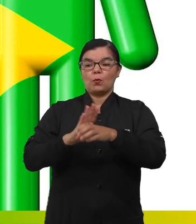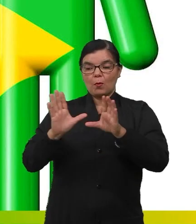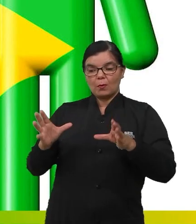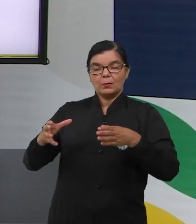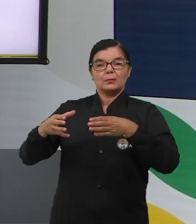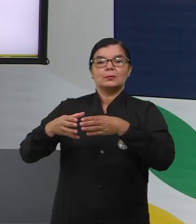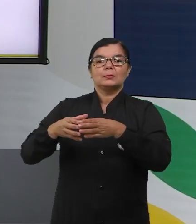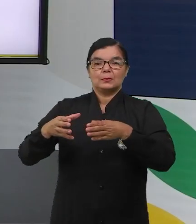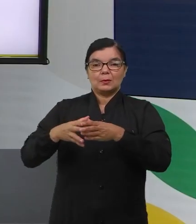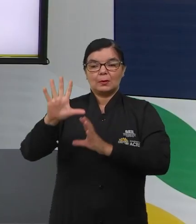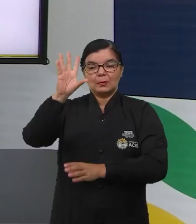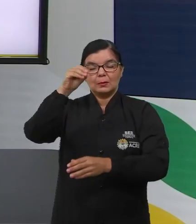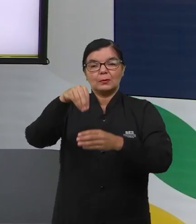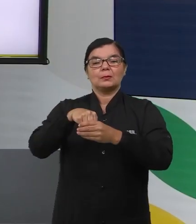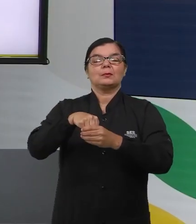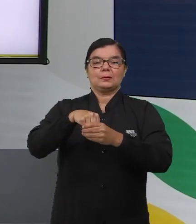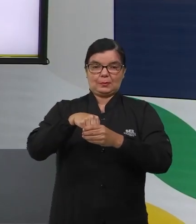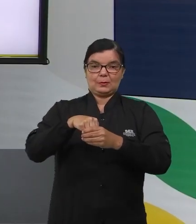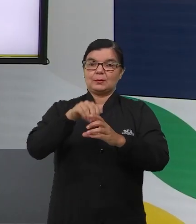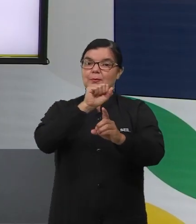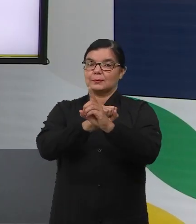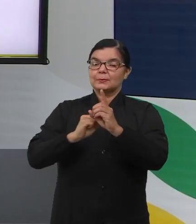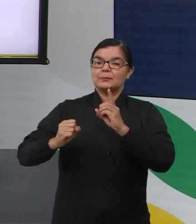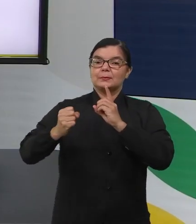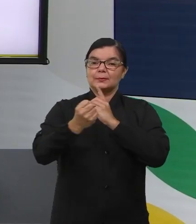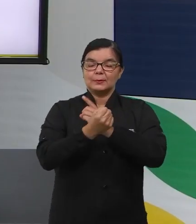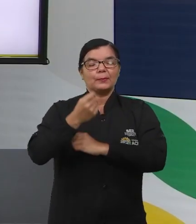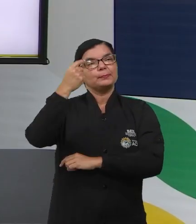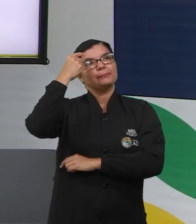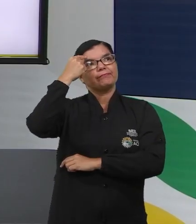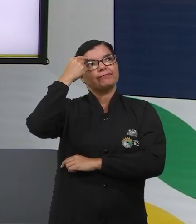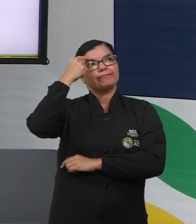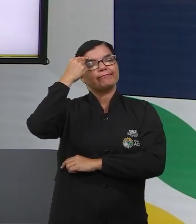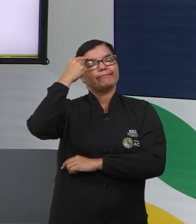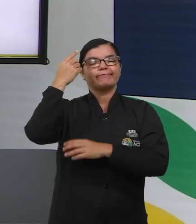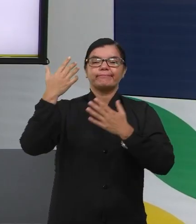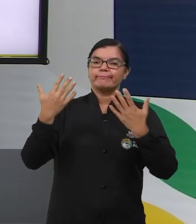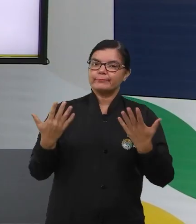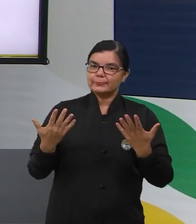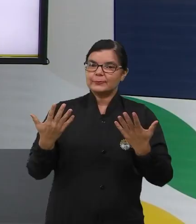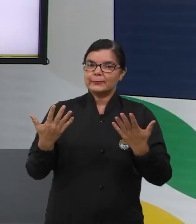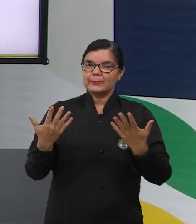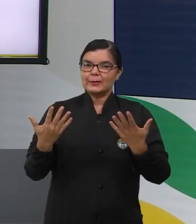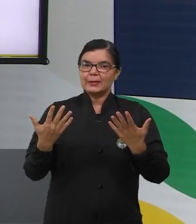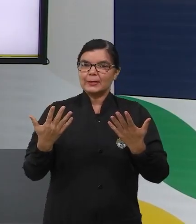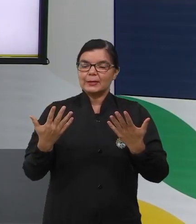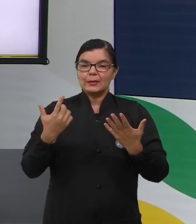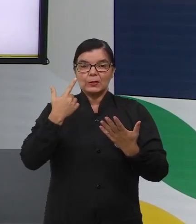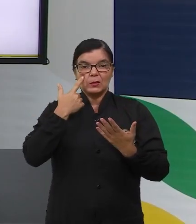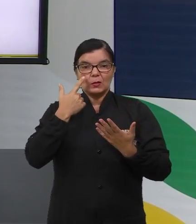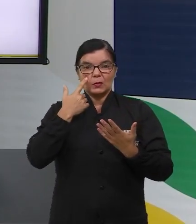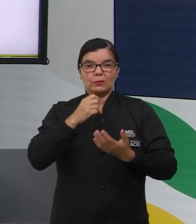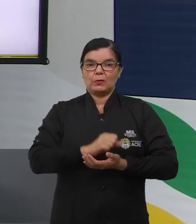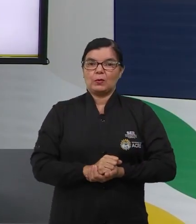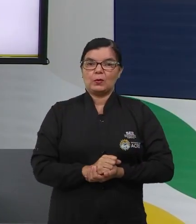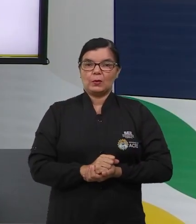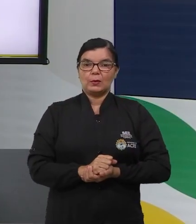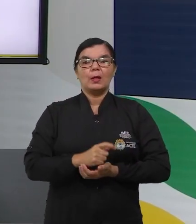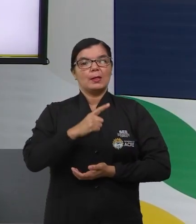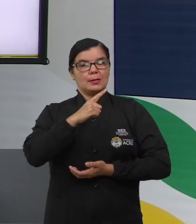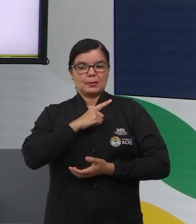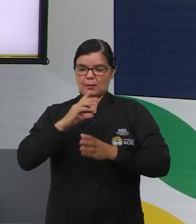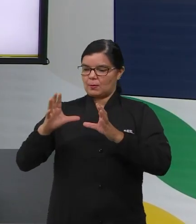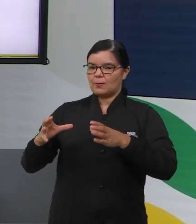comunidade dentro desse ambiente social. Então pensem assim, vamos organizar os pensamentos. Tenho